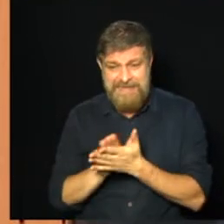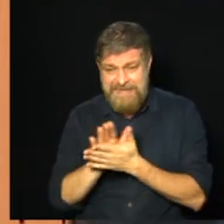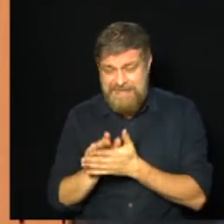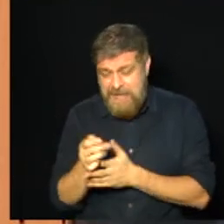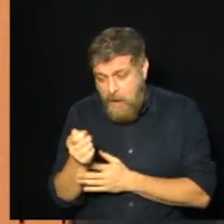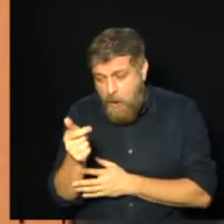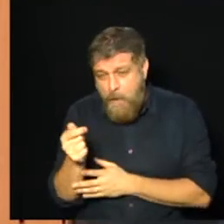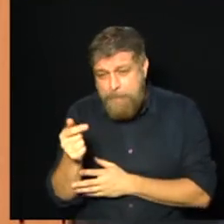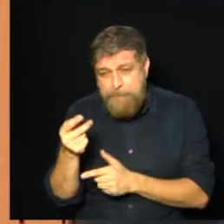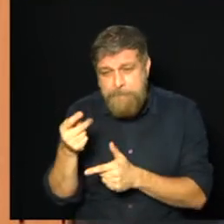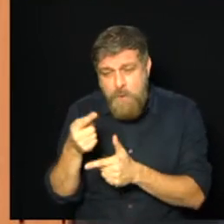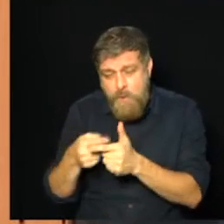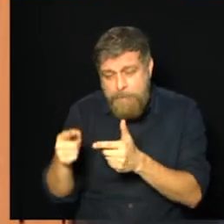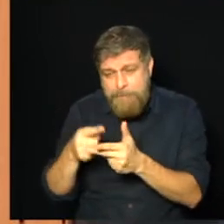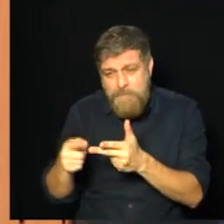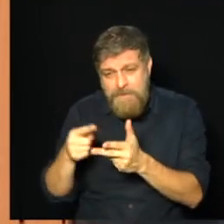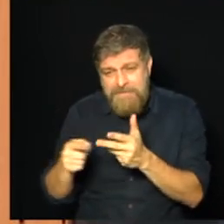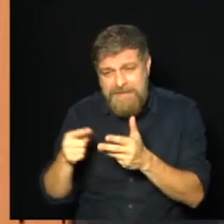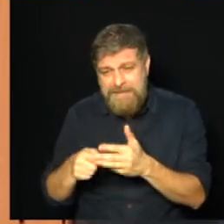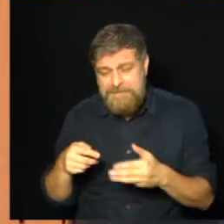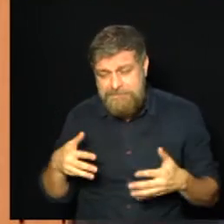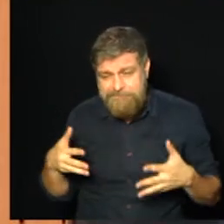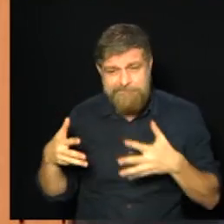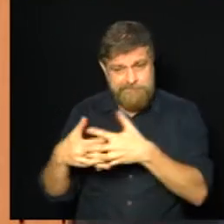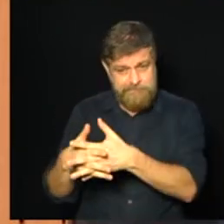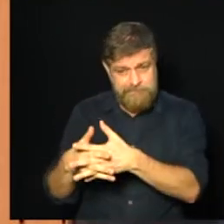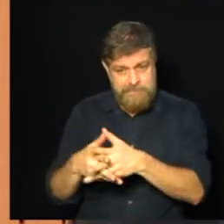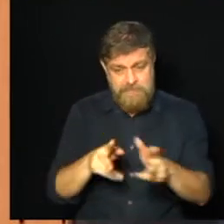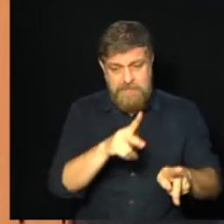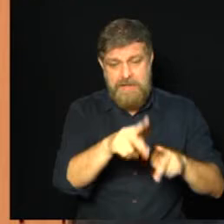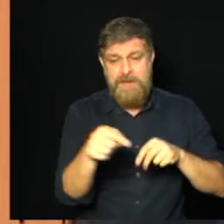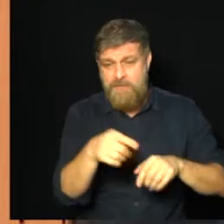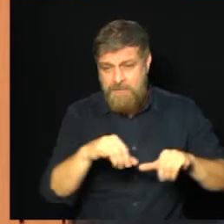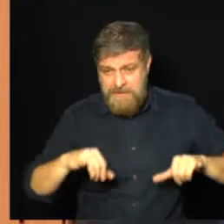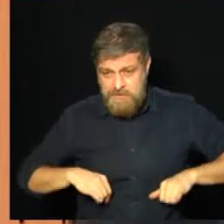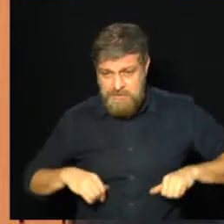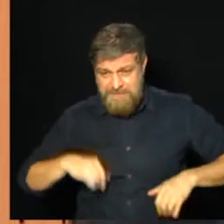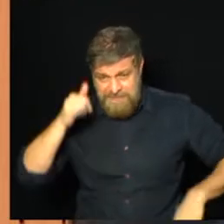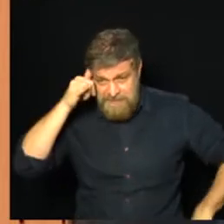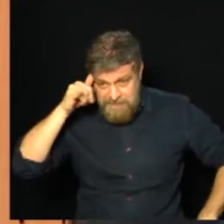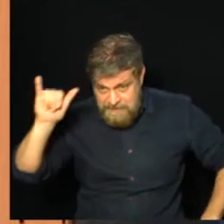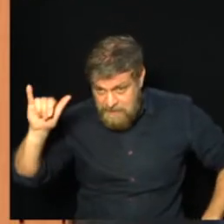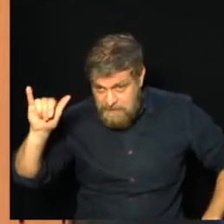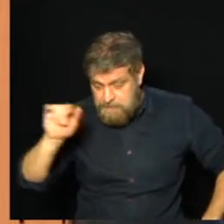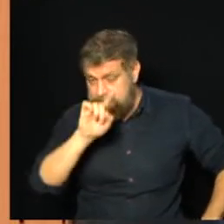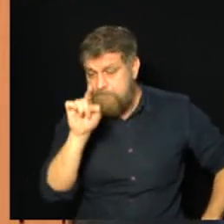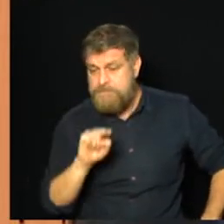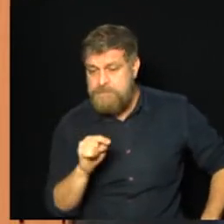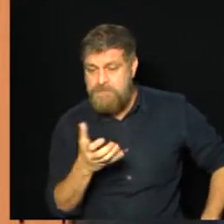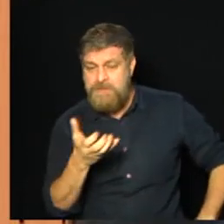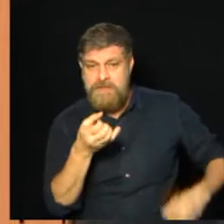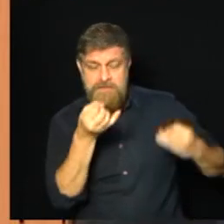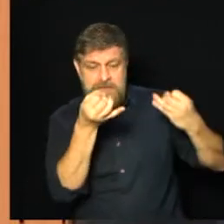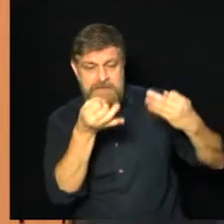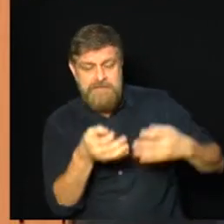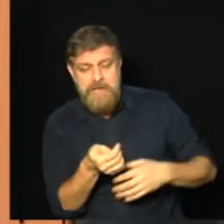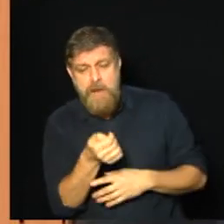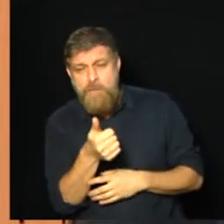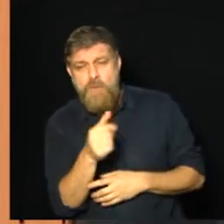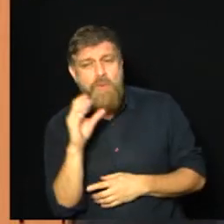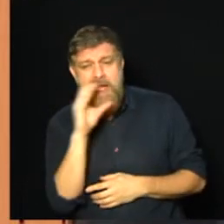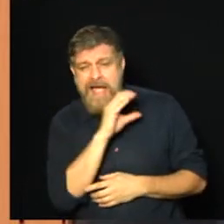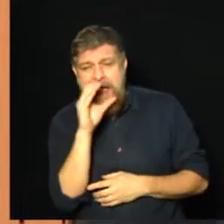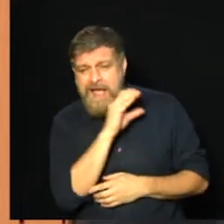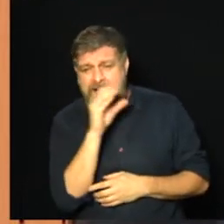minimize, talvez, aí, alguns transtornos à população. E também gostaria que o senhor explicasse um pouquinho mais, bem